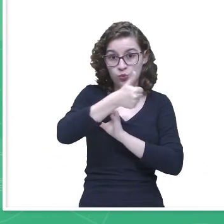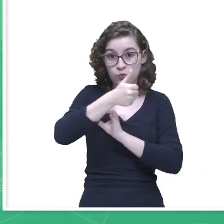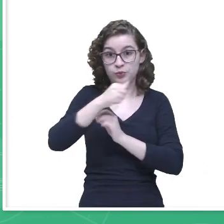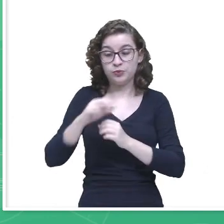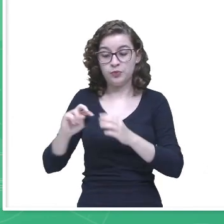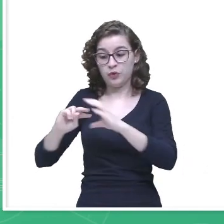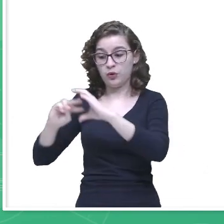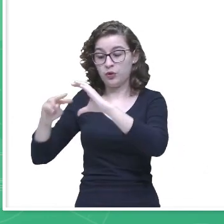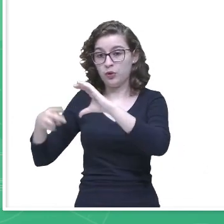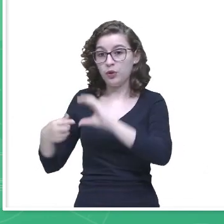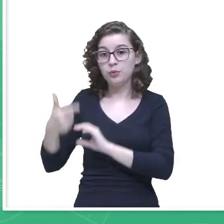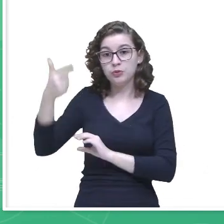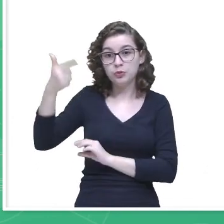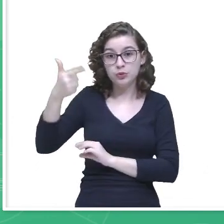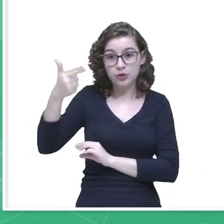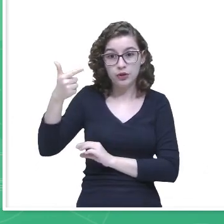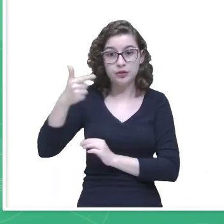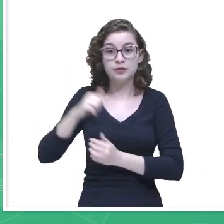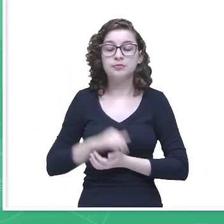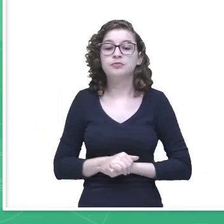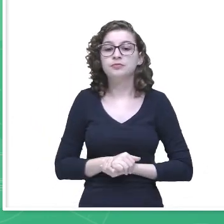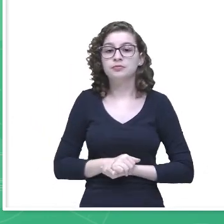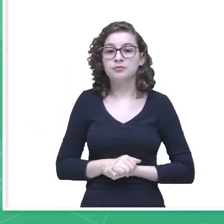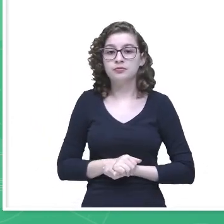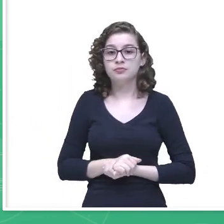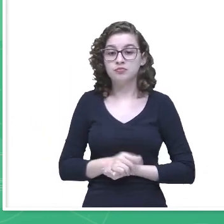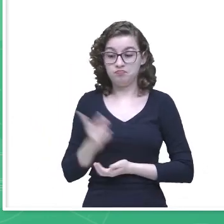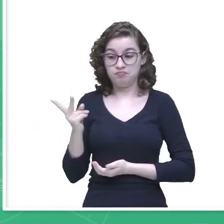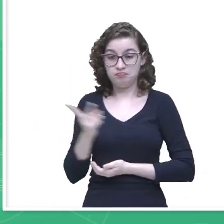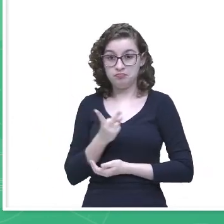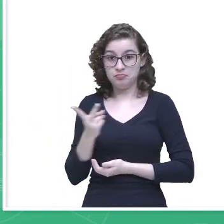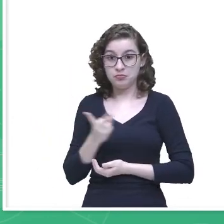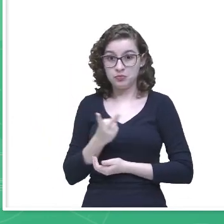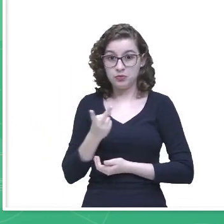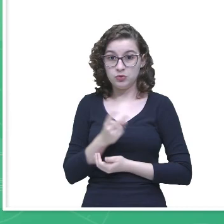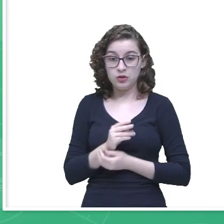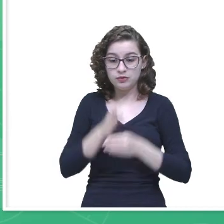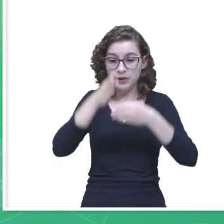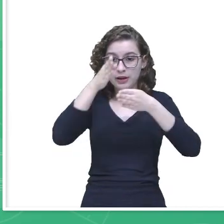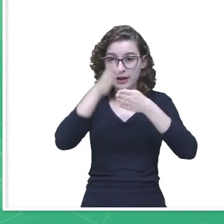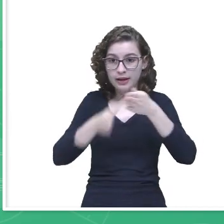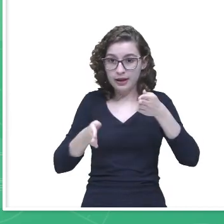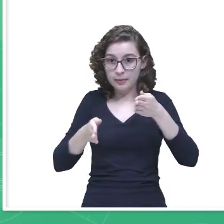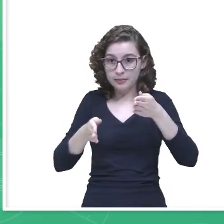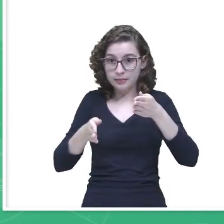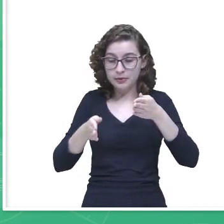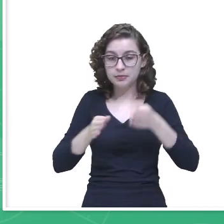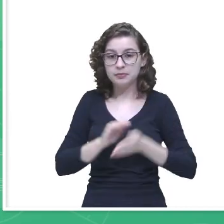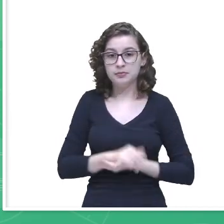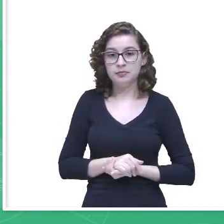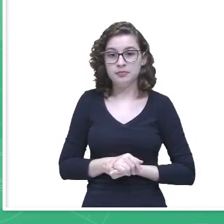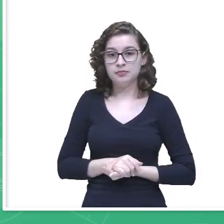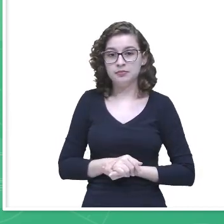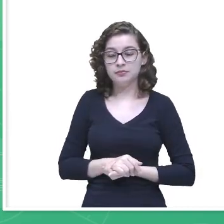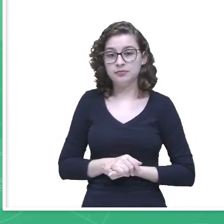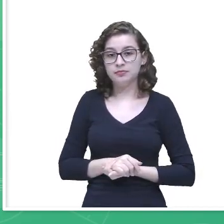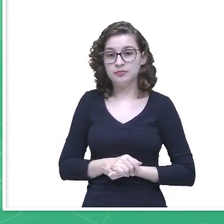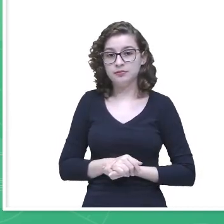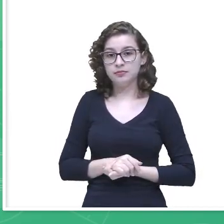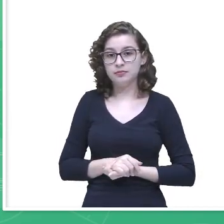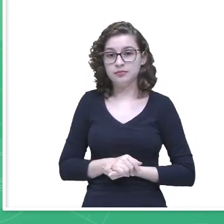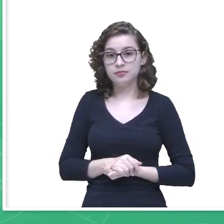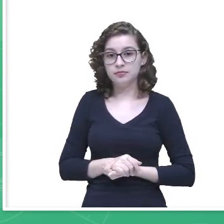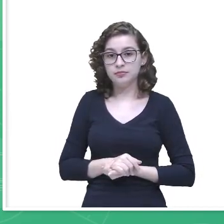1 e par de cromossomo 2. Os dois tiveram uma quebra, aqui ó, tiveram uma quebra.